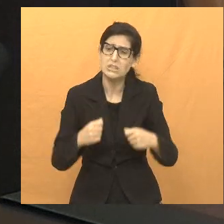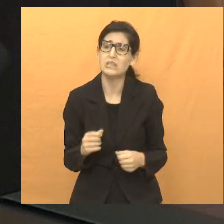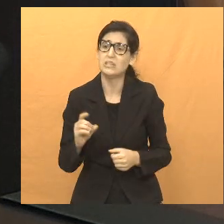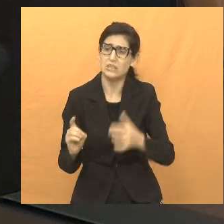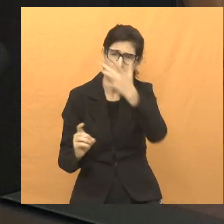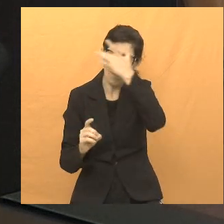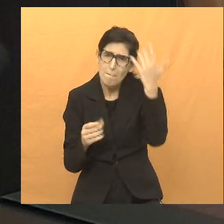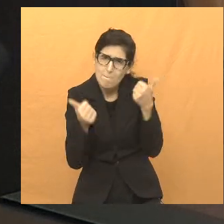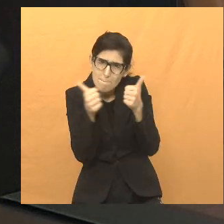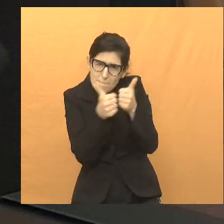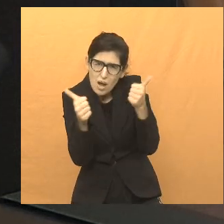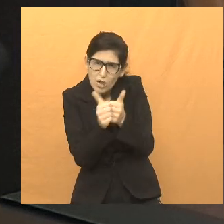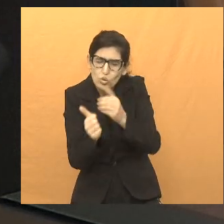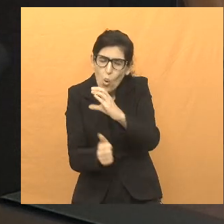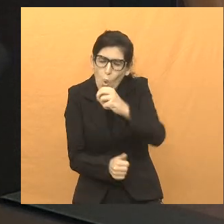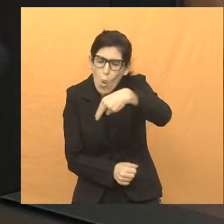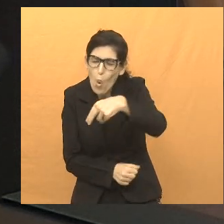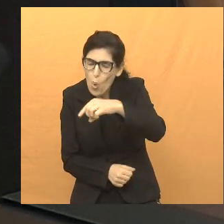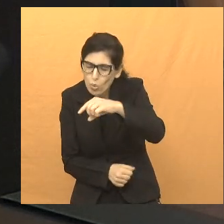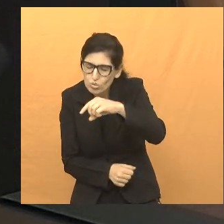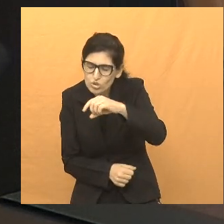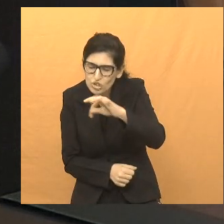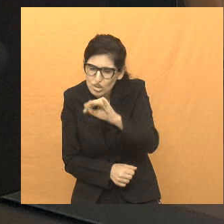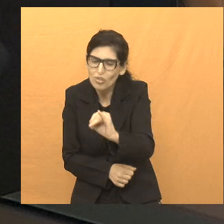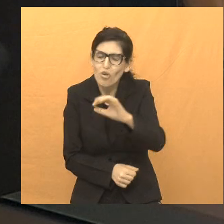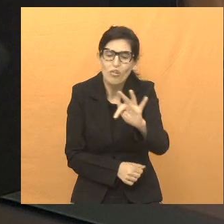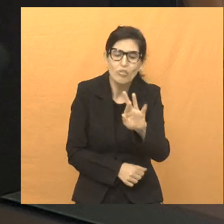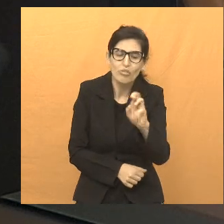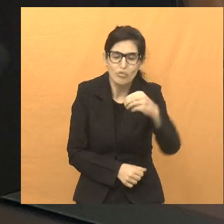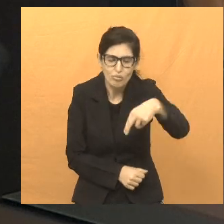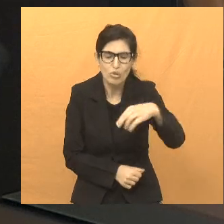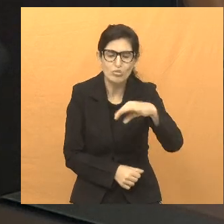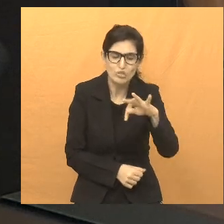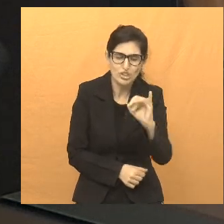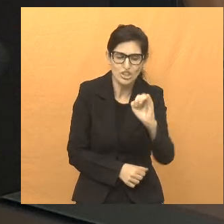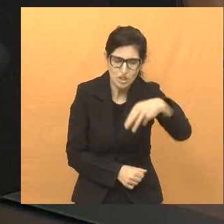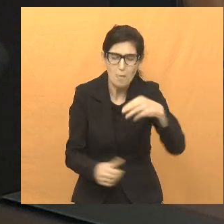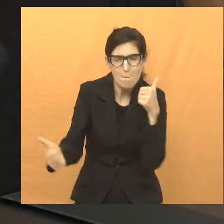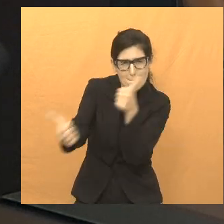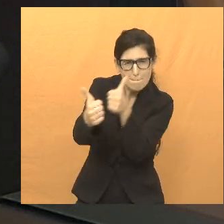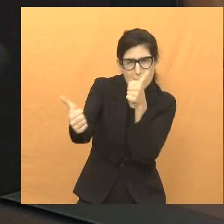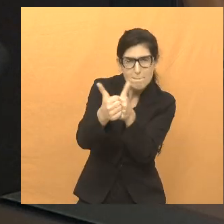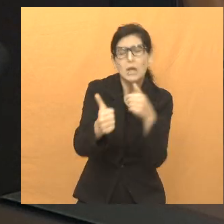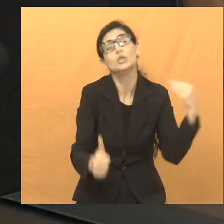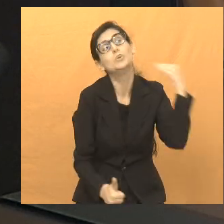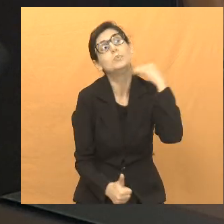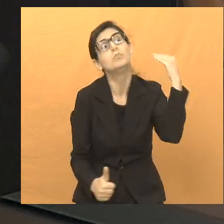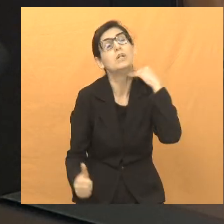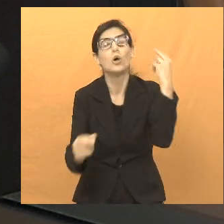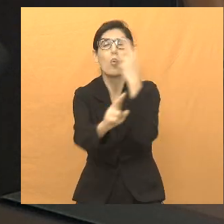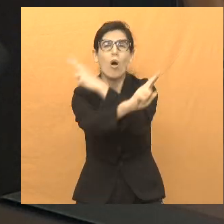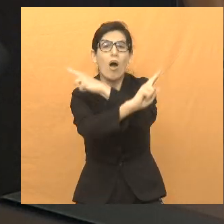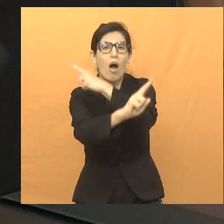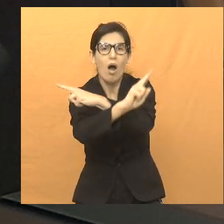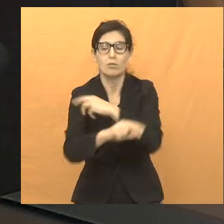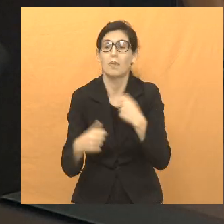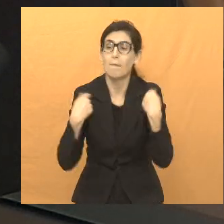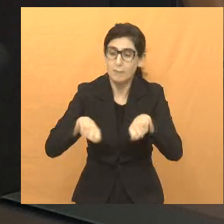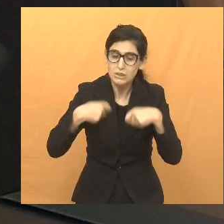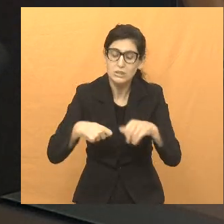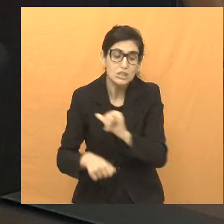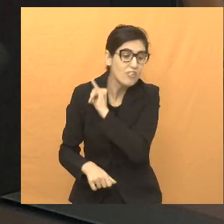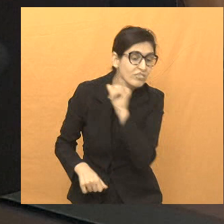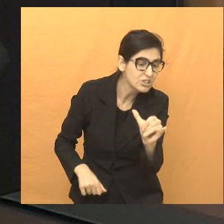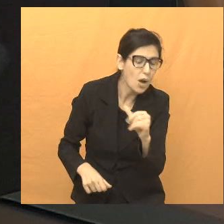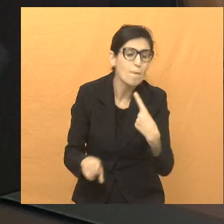Fontinha, ali perto da Caixa Econômica, alguém tem que chegar e falar: você não é da cidade? Por que você vem só dia de sábado